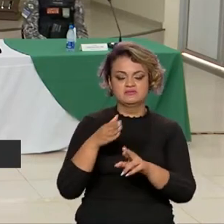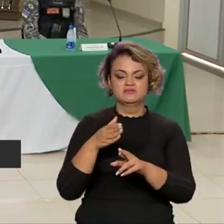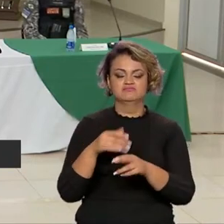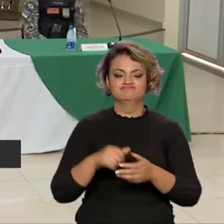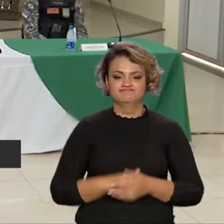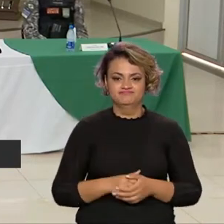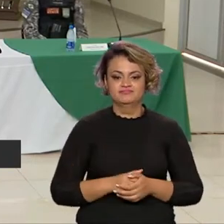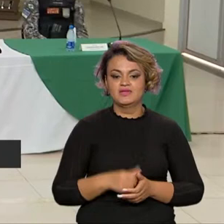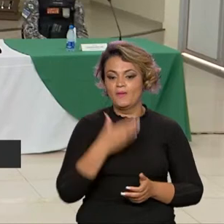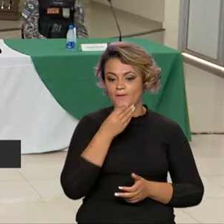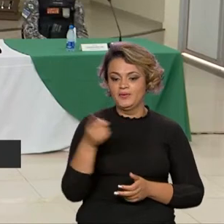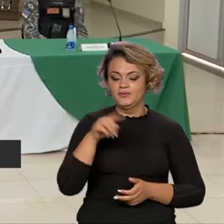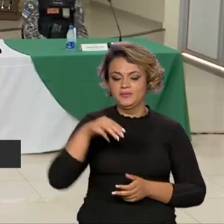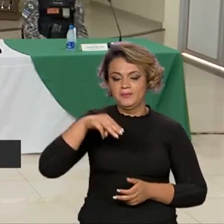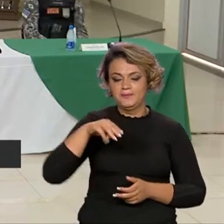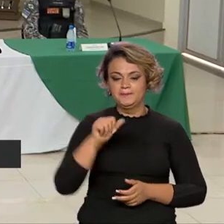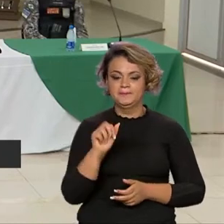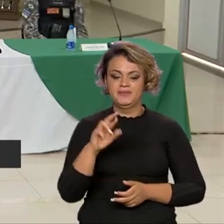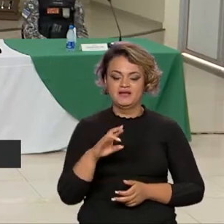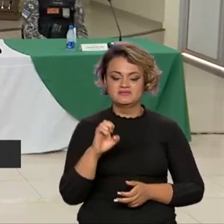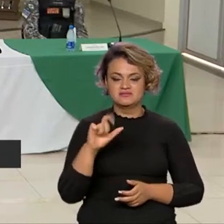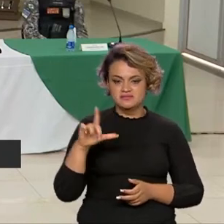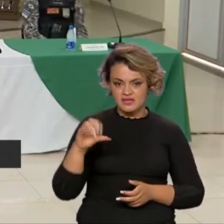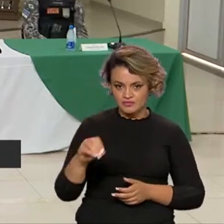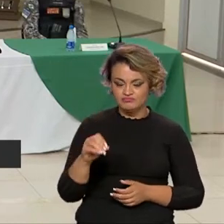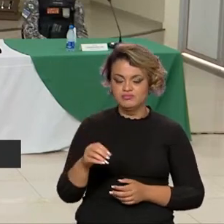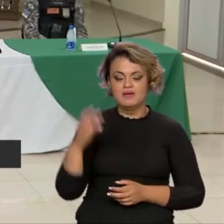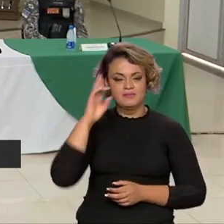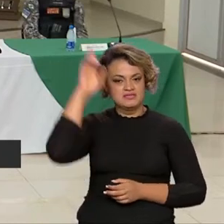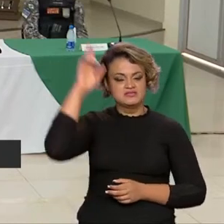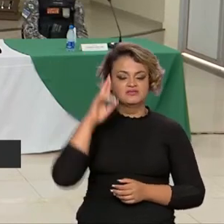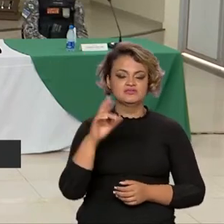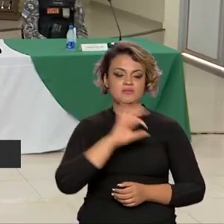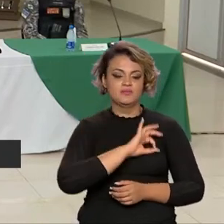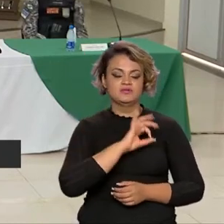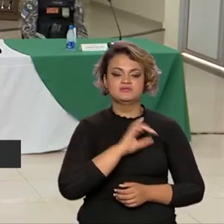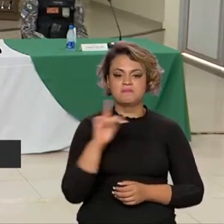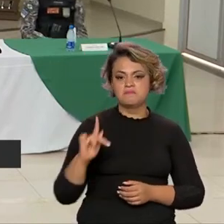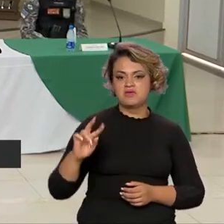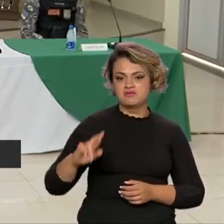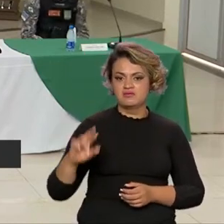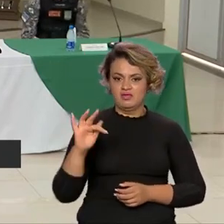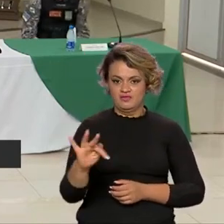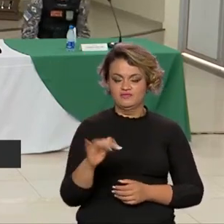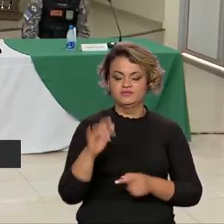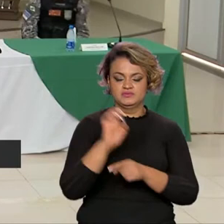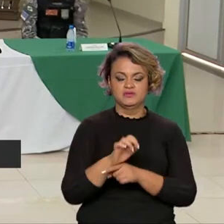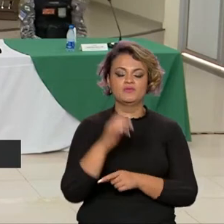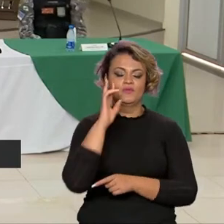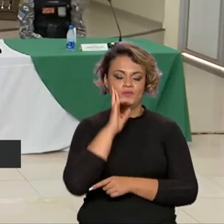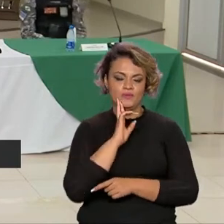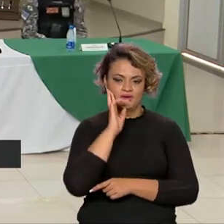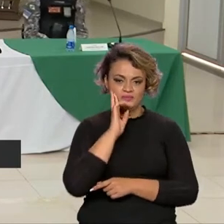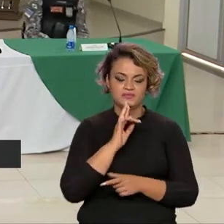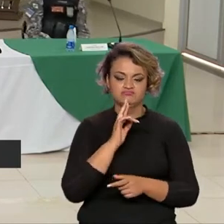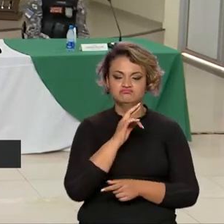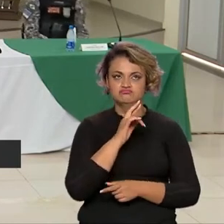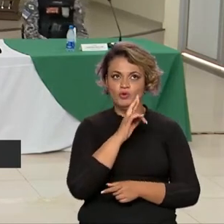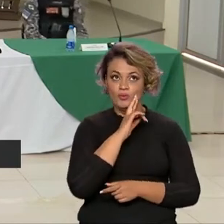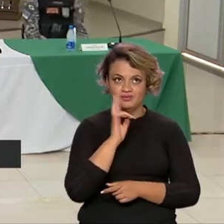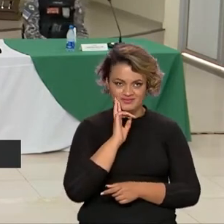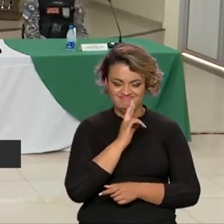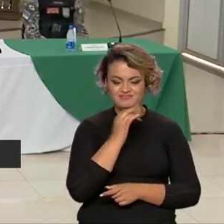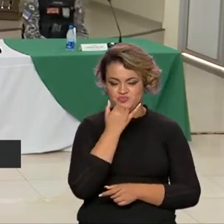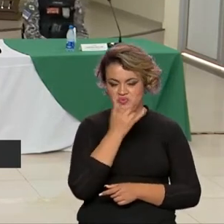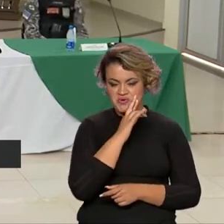Senhor Marcelo Aguiar da Silva, Superintendente da Polícia Rodoviária Federal em Roraima. E